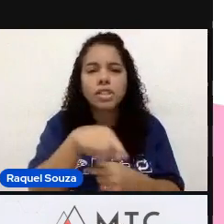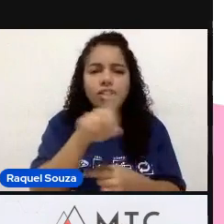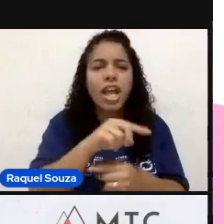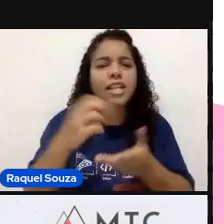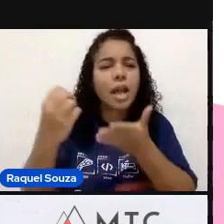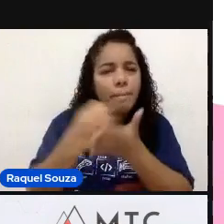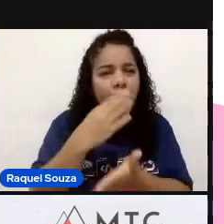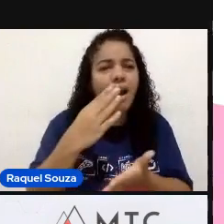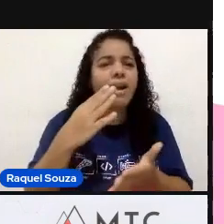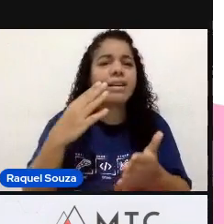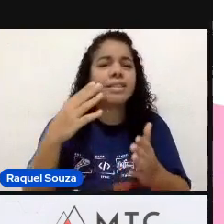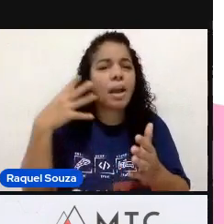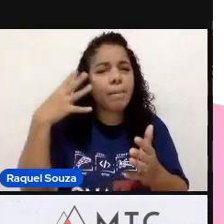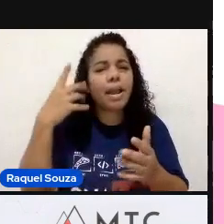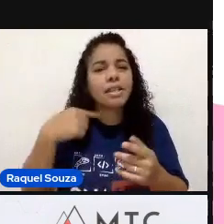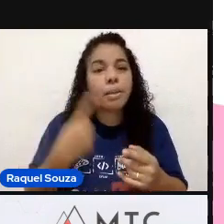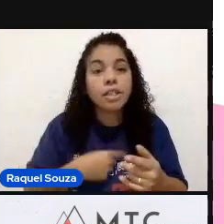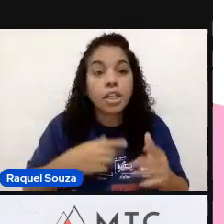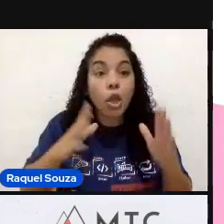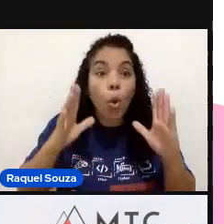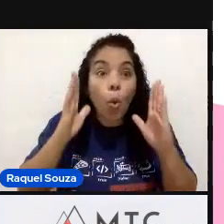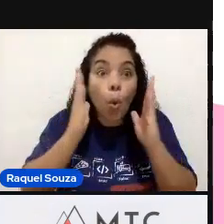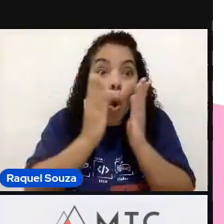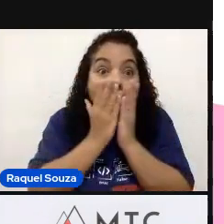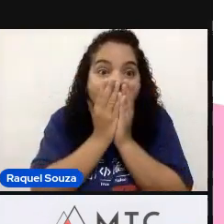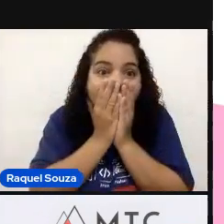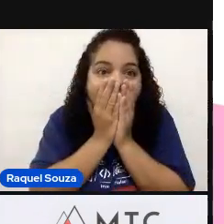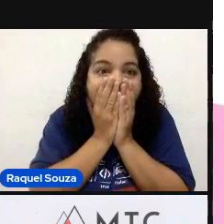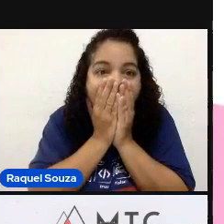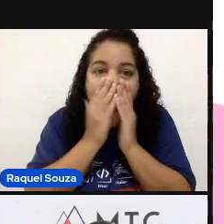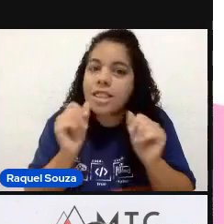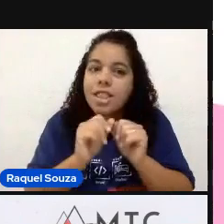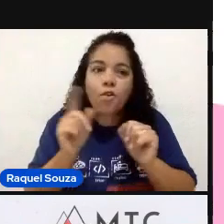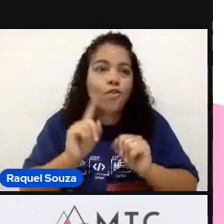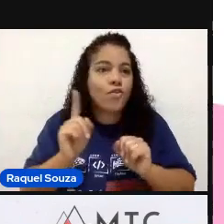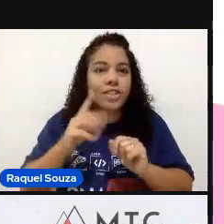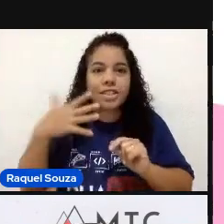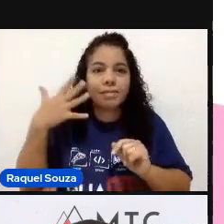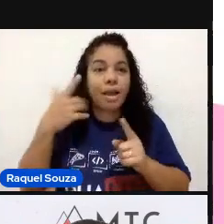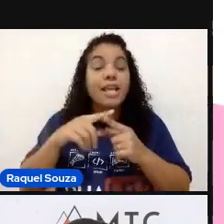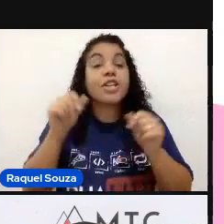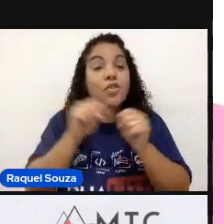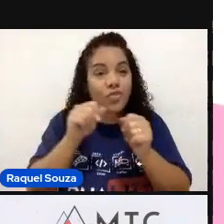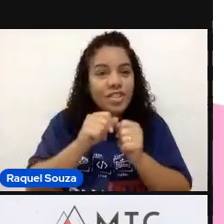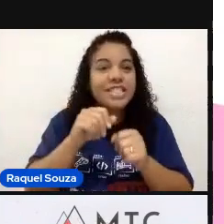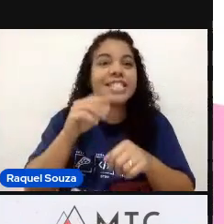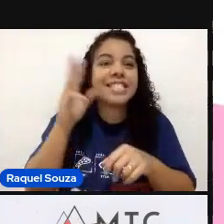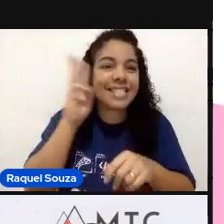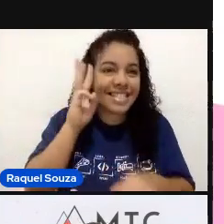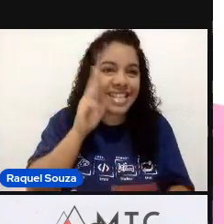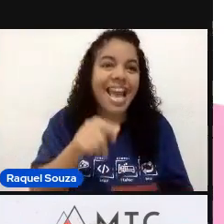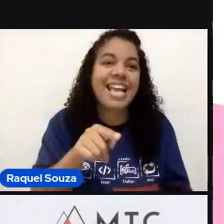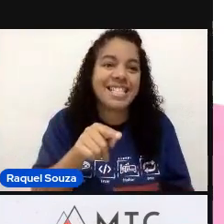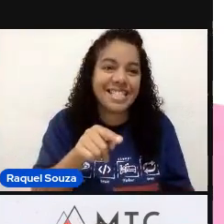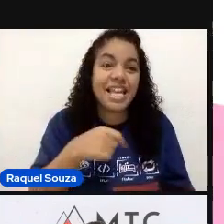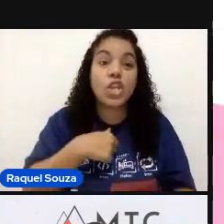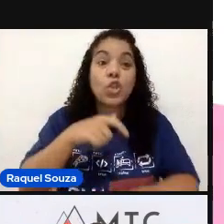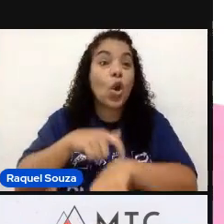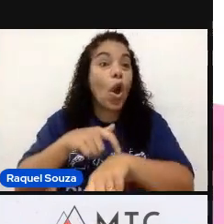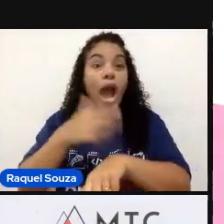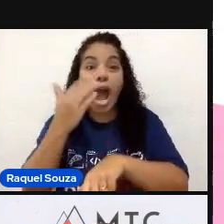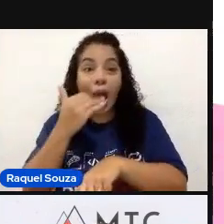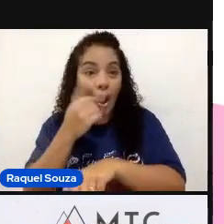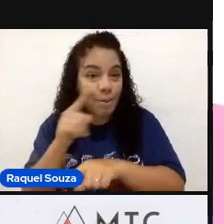as palestras para a gente. Eu, nossa, não fiz minha palestra. Eu fiz na terça, no horário do almoço, quando